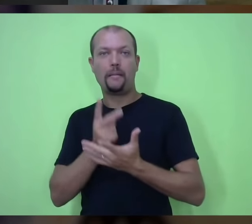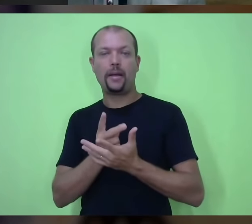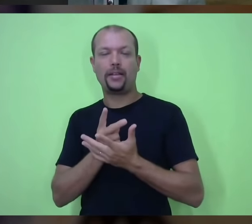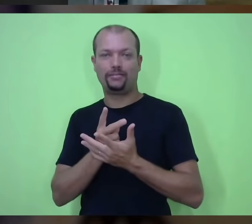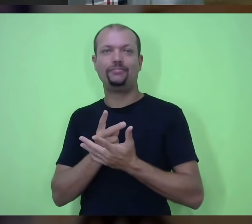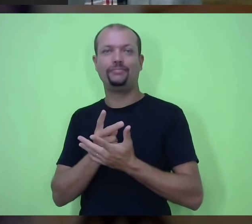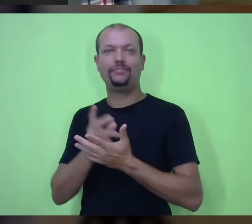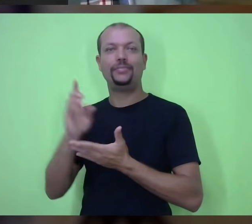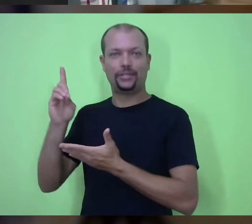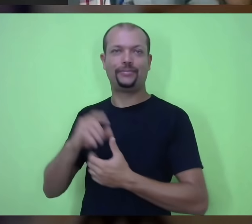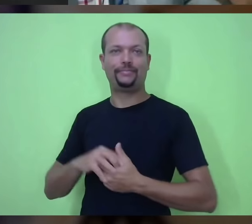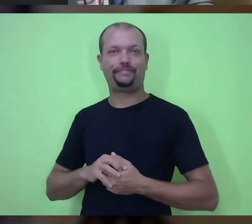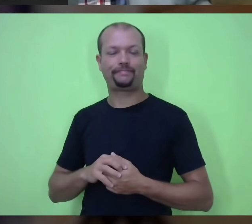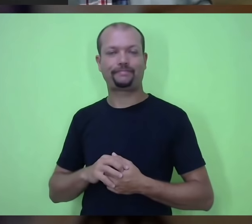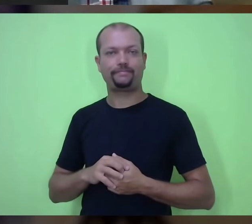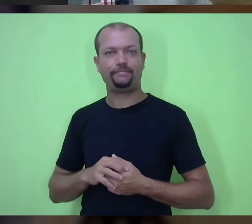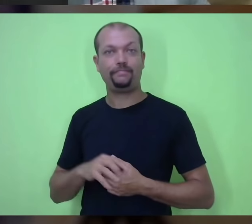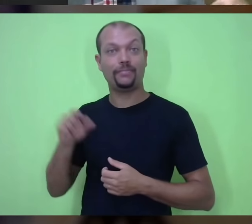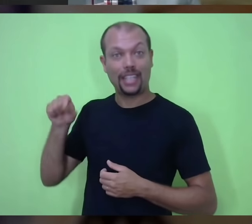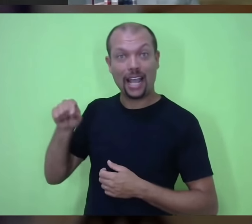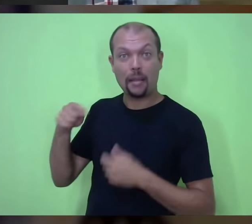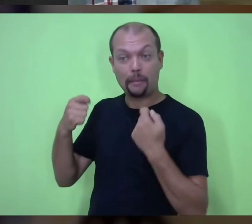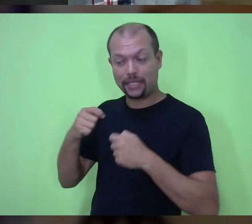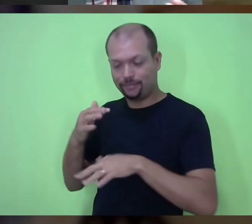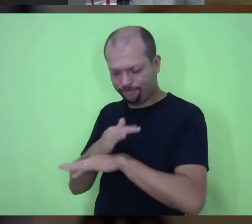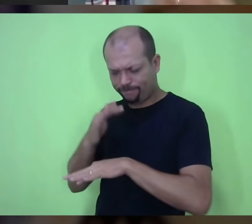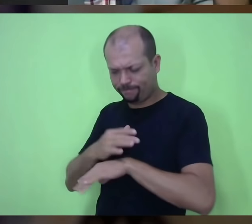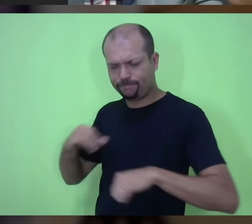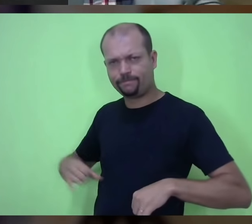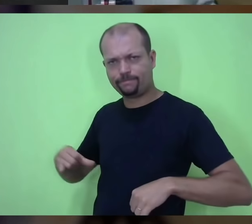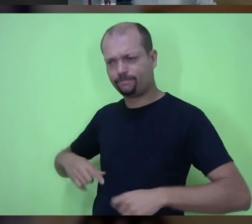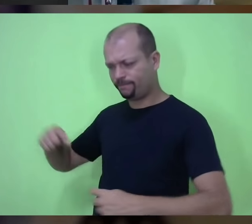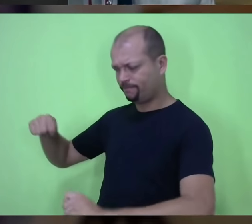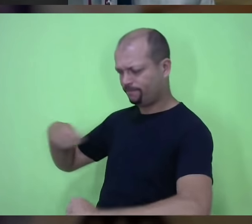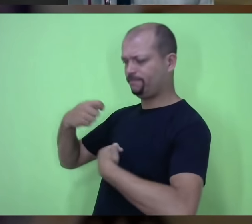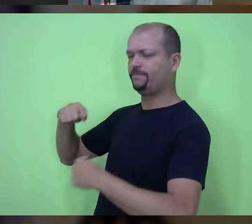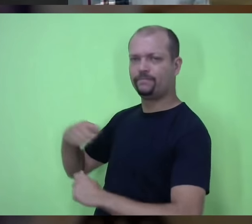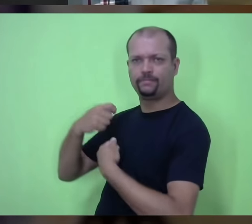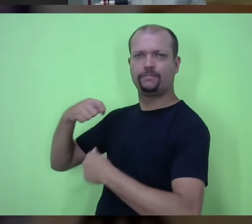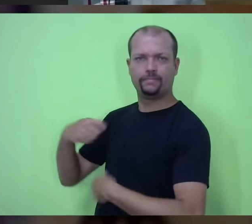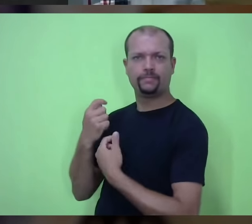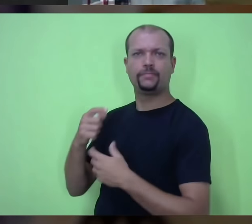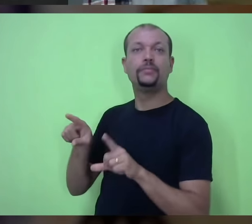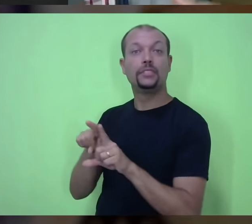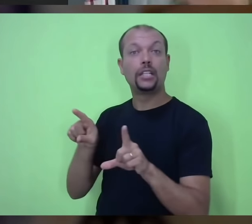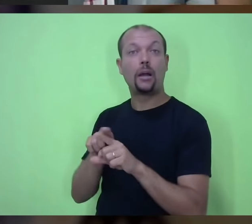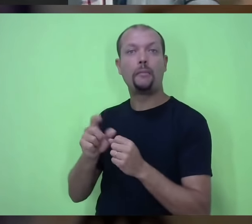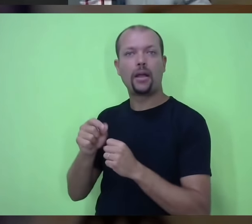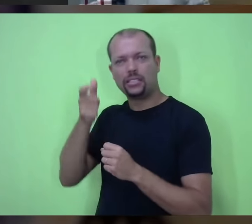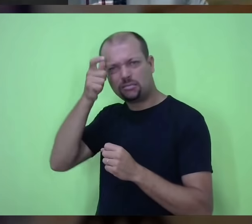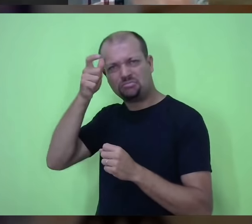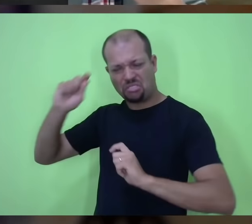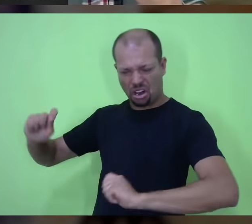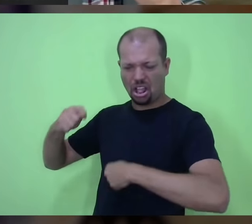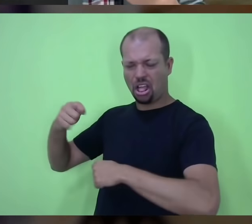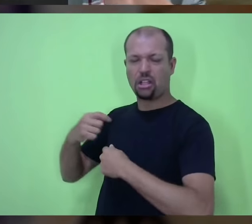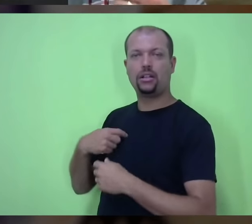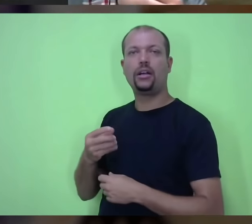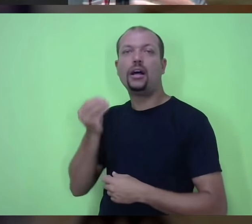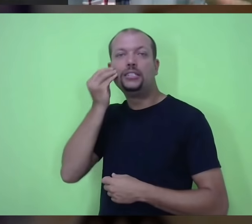ser um ser humano. E ao ser tentado como nós, e até de uma maneira muito maior, ao provar aquilo que